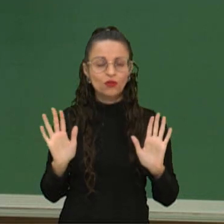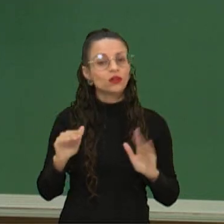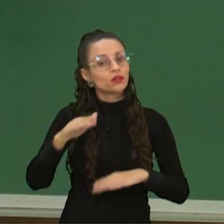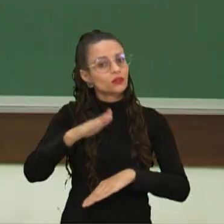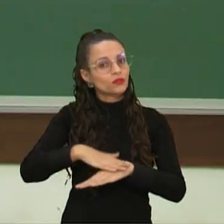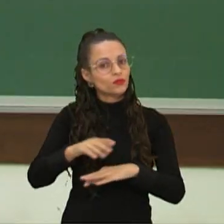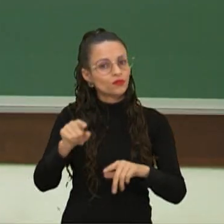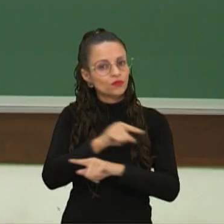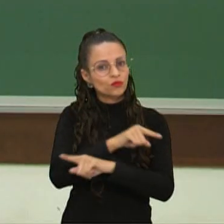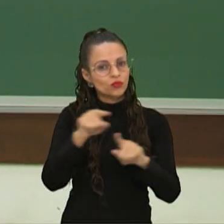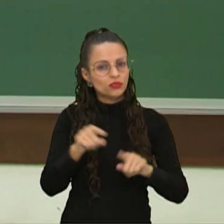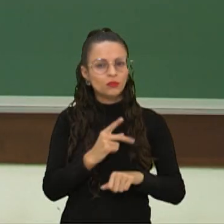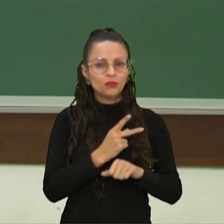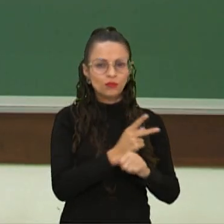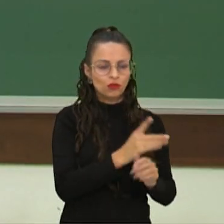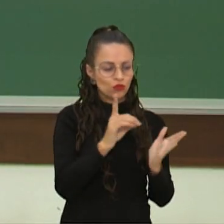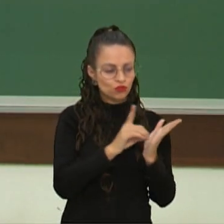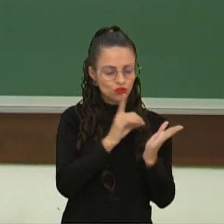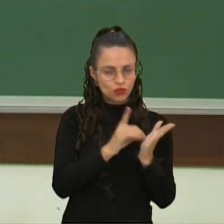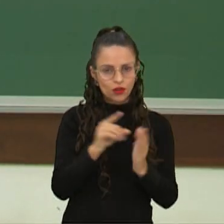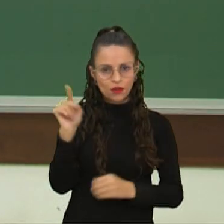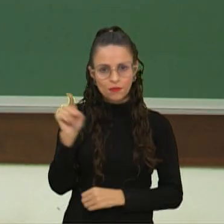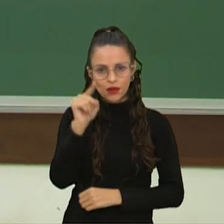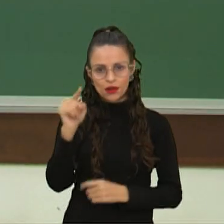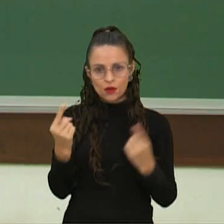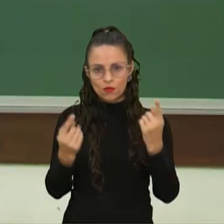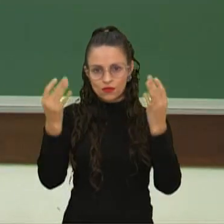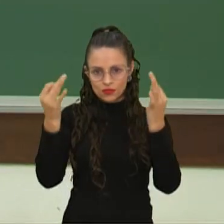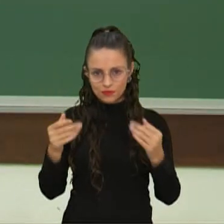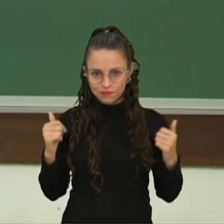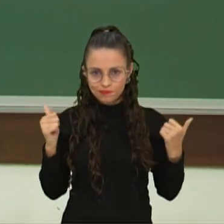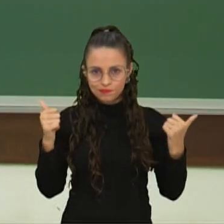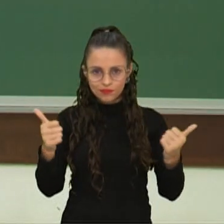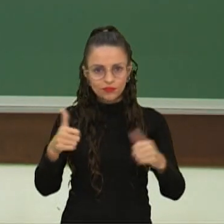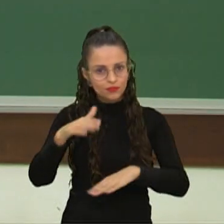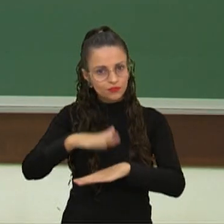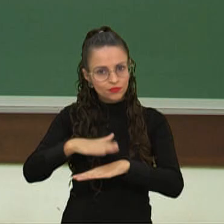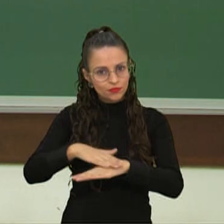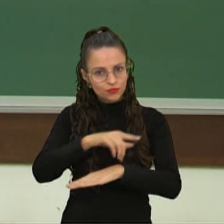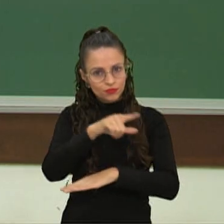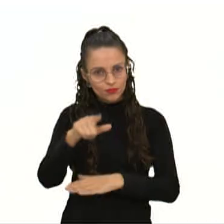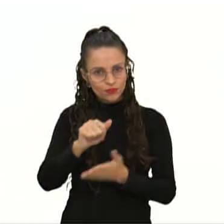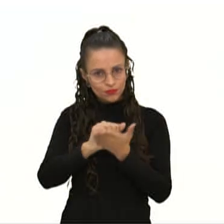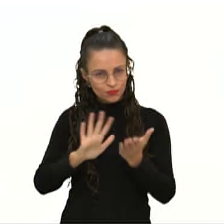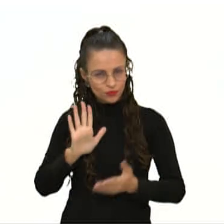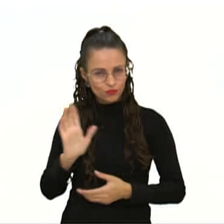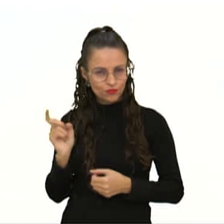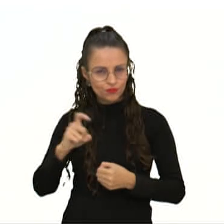quero que vocês peguem um dicionário aí para poder marcar a resposta certa, beleza? Então façam uma atividade que eu já volto.